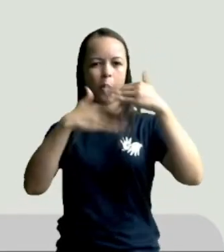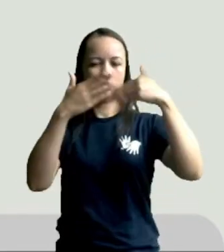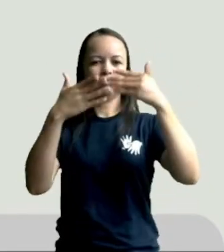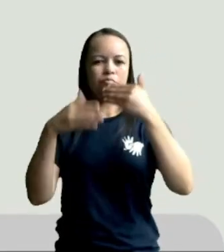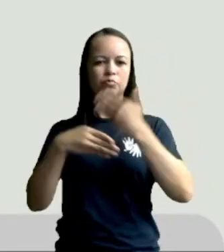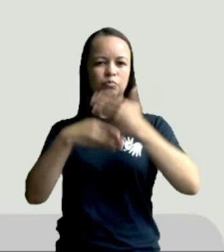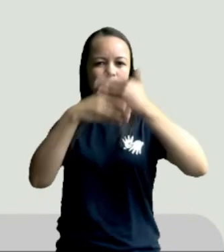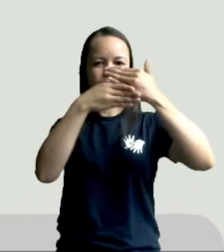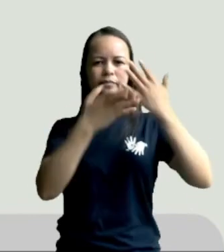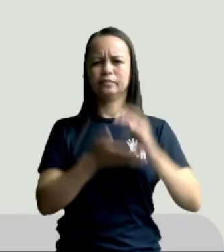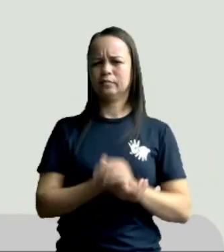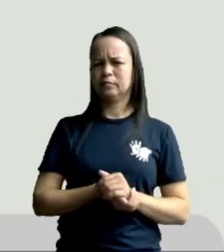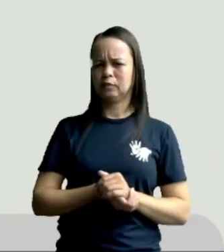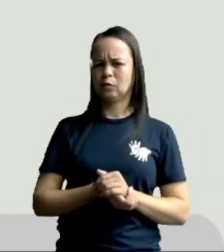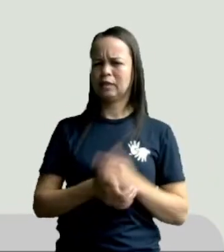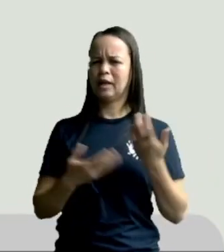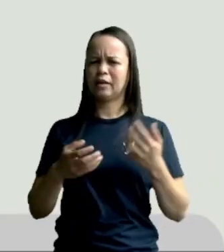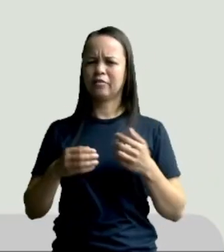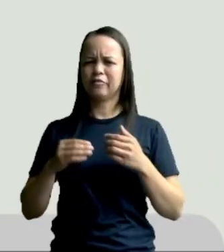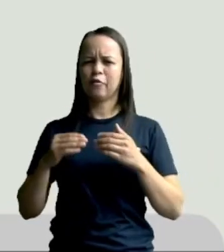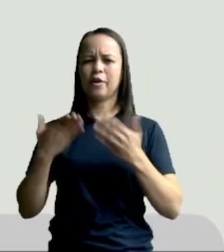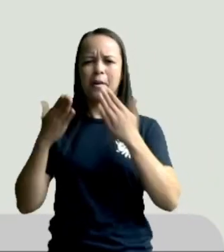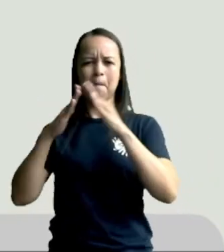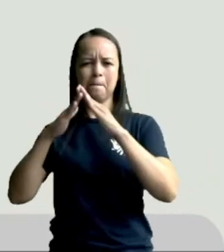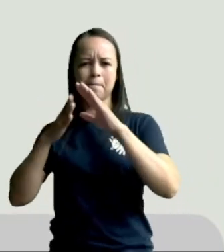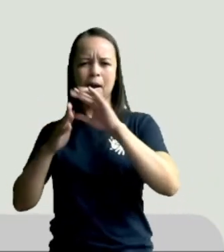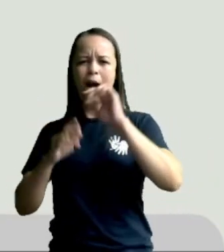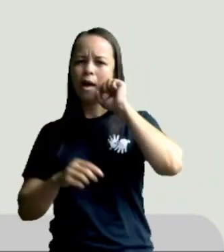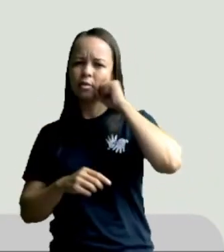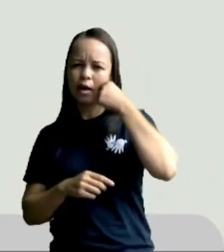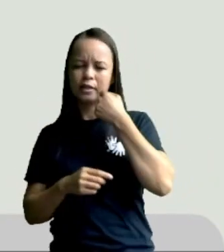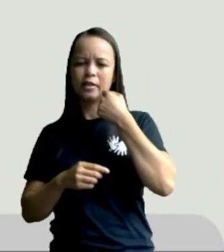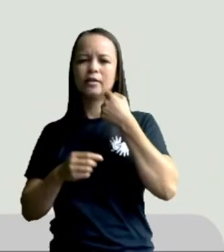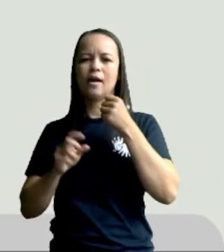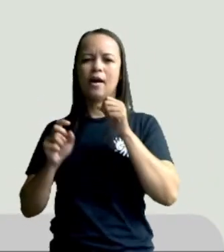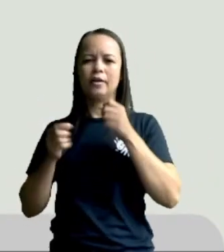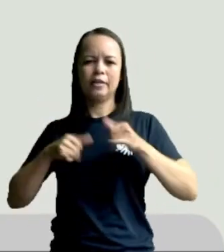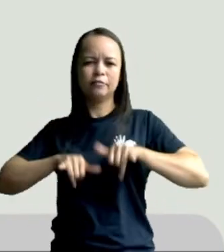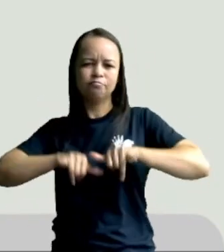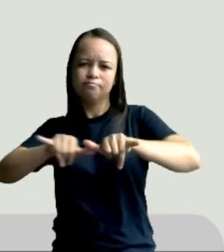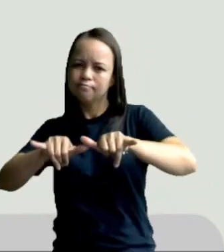e os supermercados? Eita, minha gente, vamos pensar aqui.